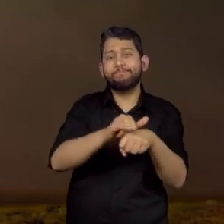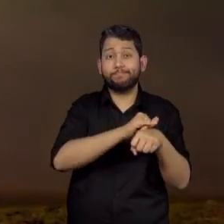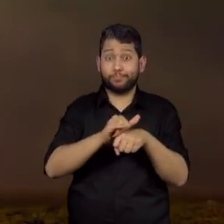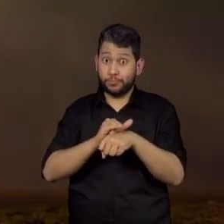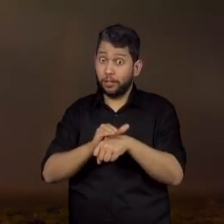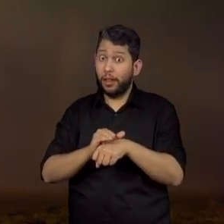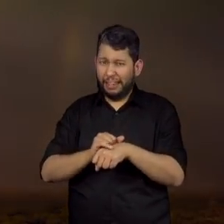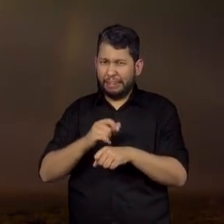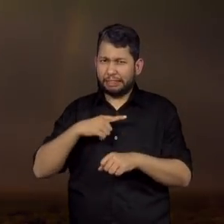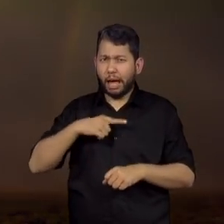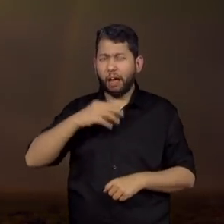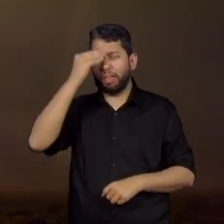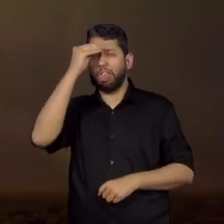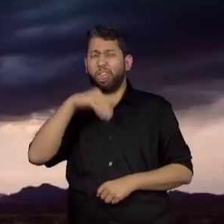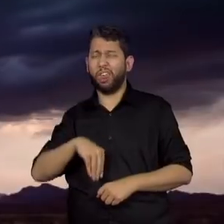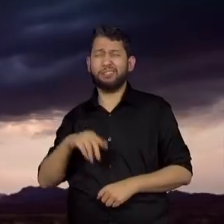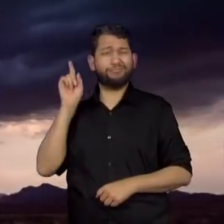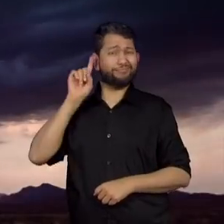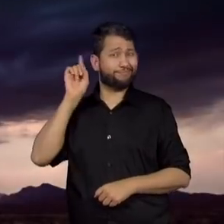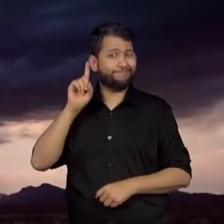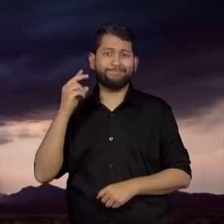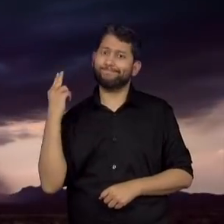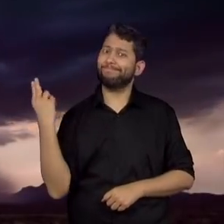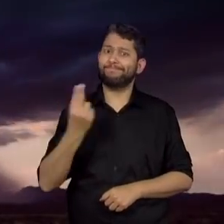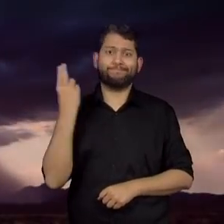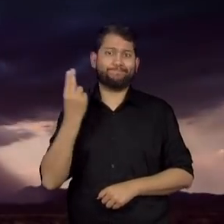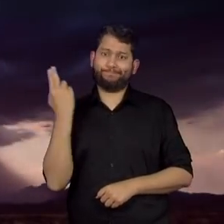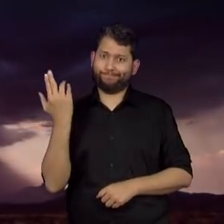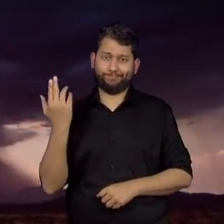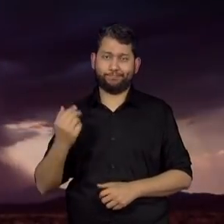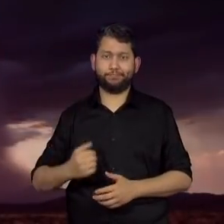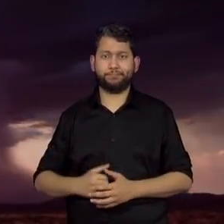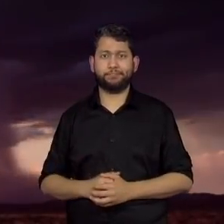como fugir mais desse novo cenário.